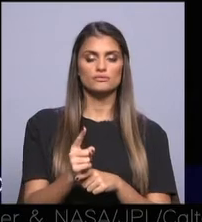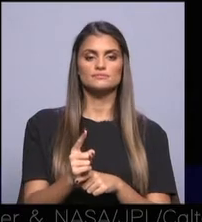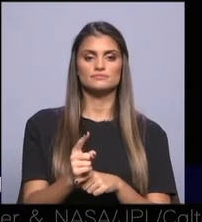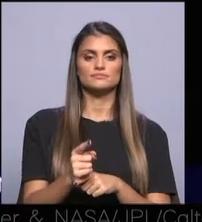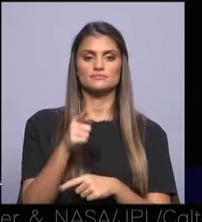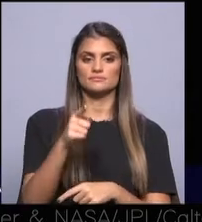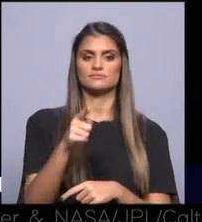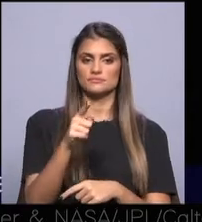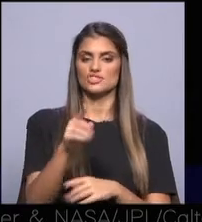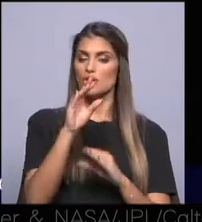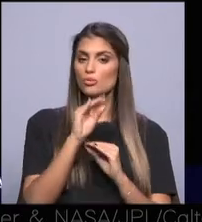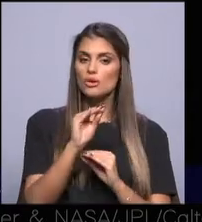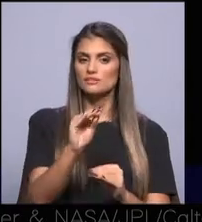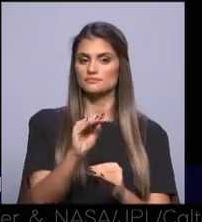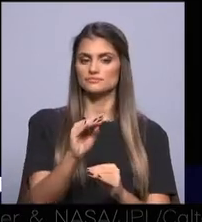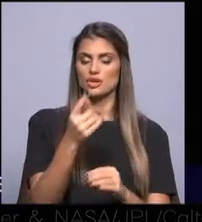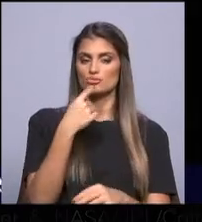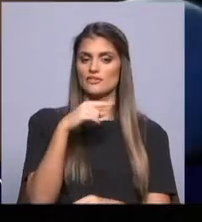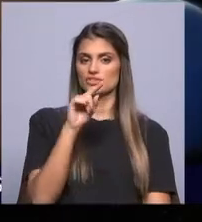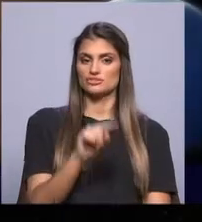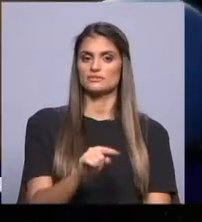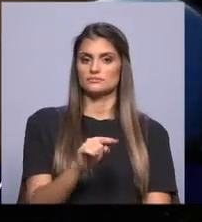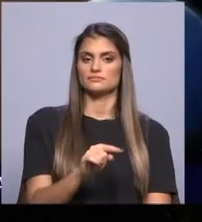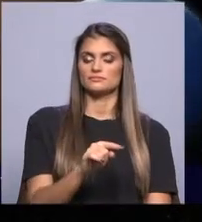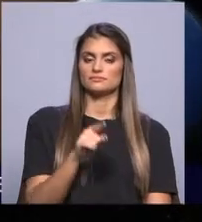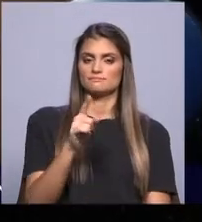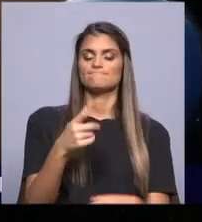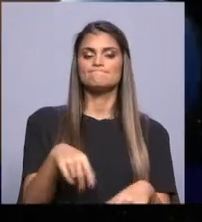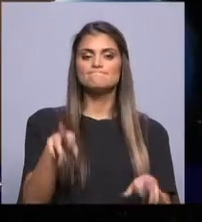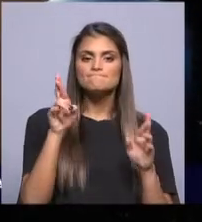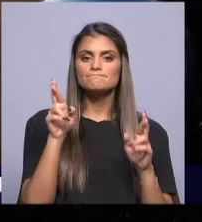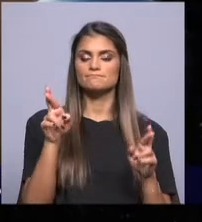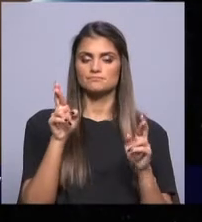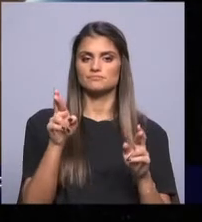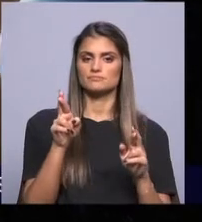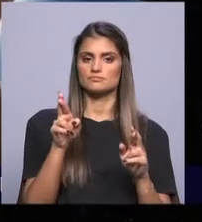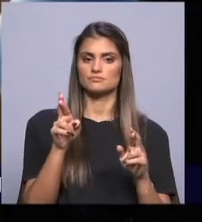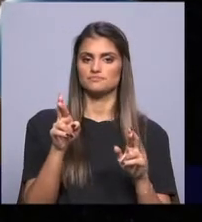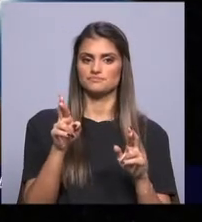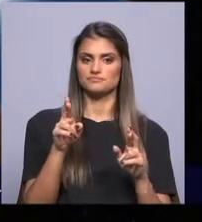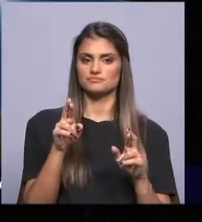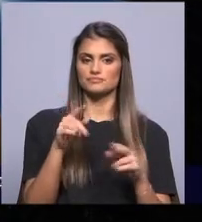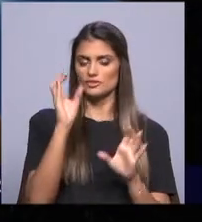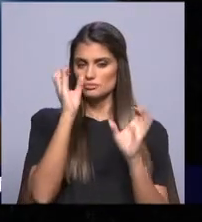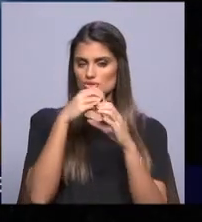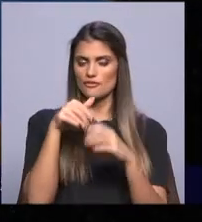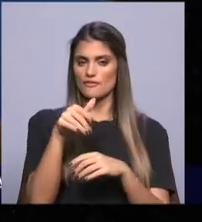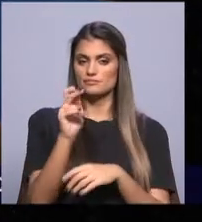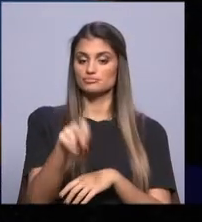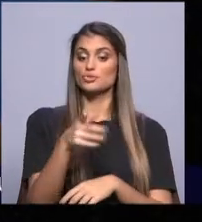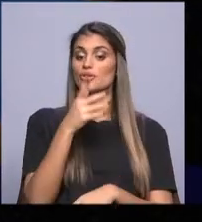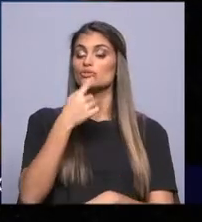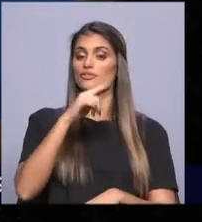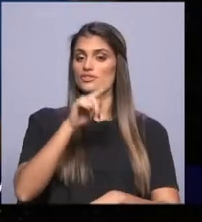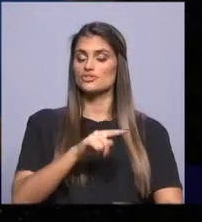esta exolua. E, portanto, mais uma vez, grande expectativa para a revolução que o James Webb vai trazer. Mas, repito,